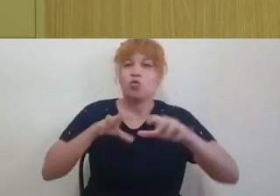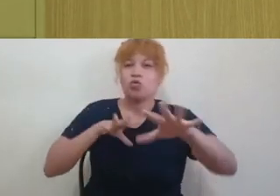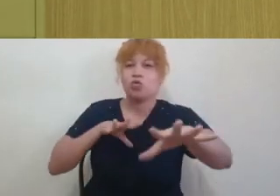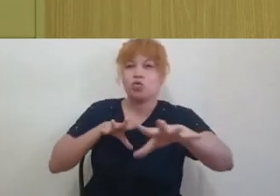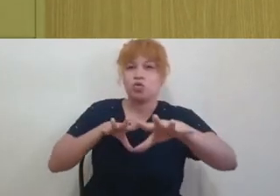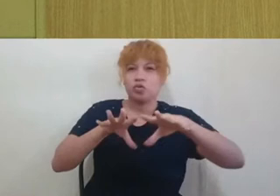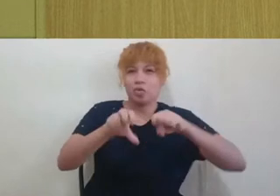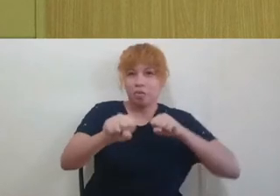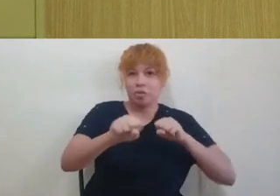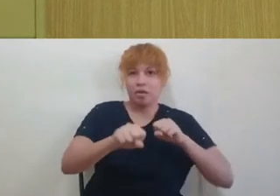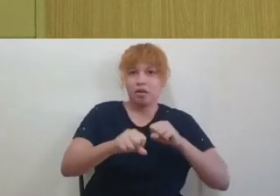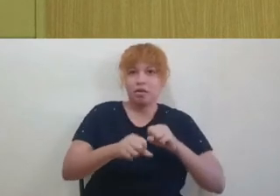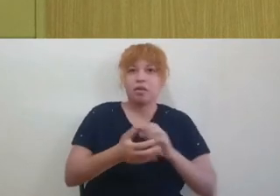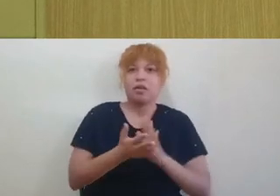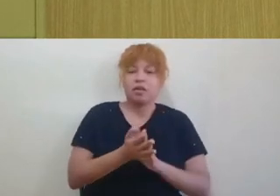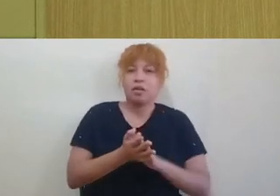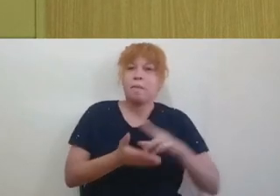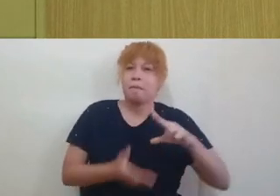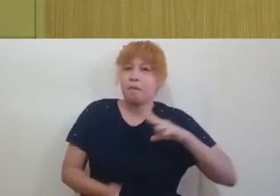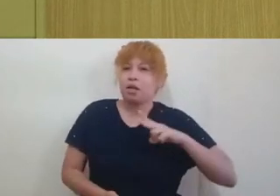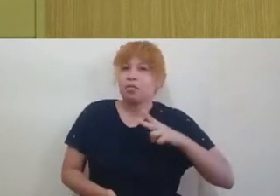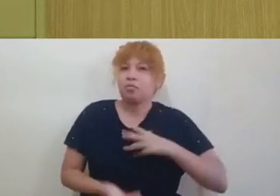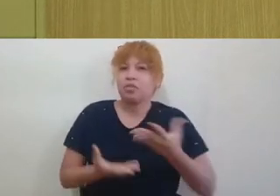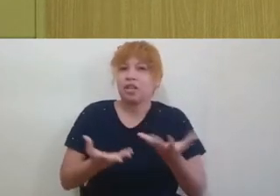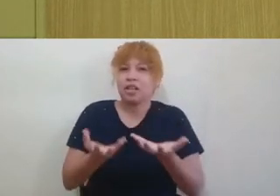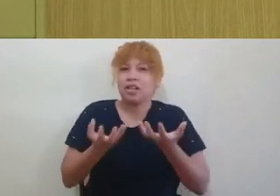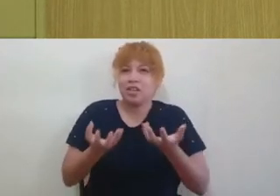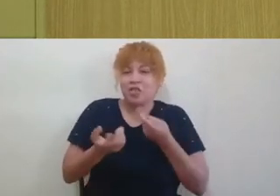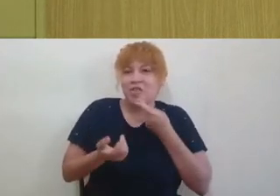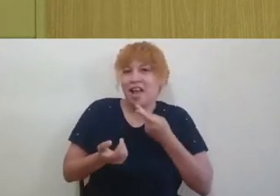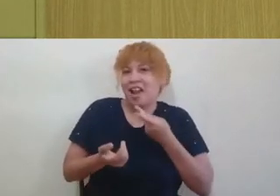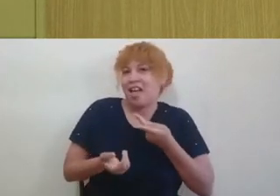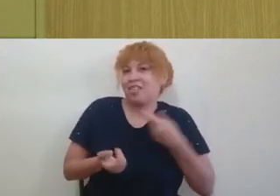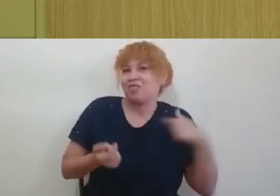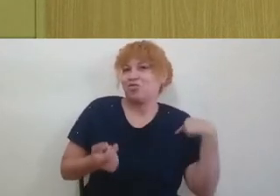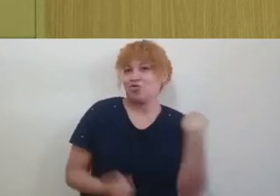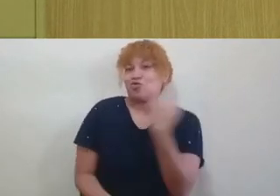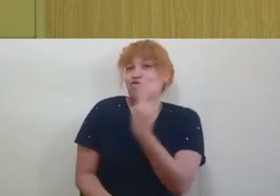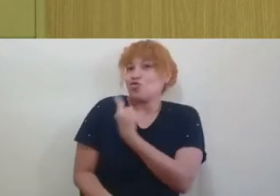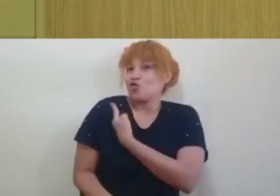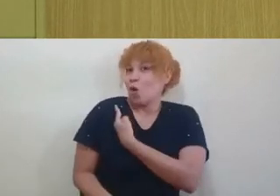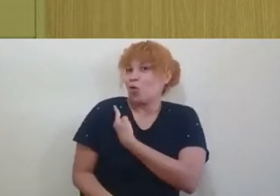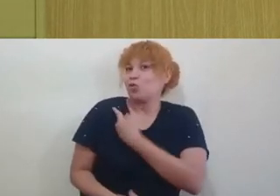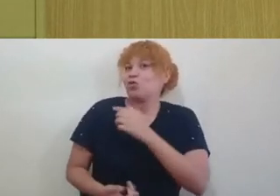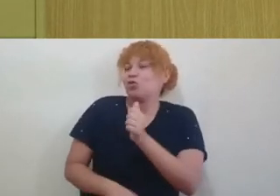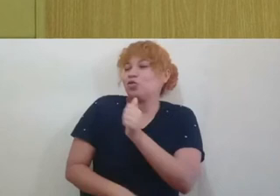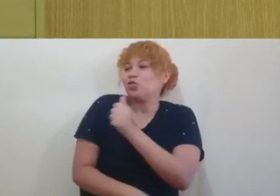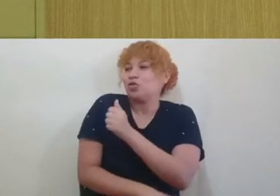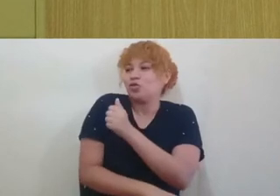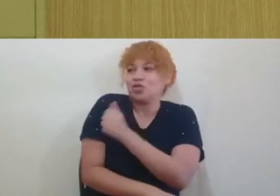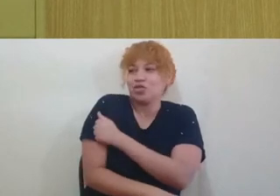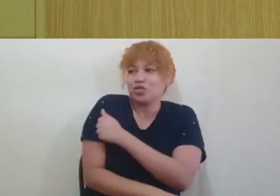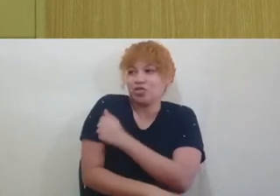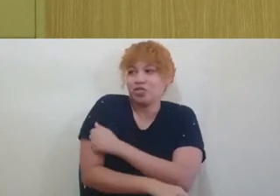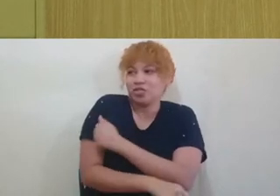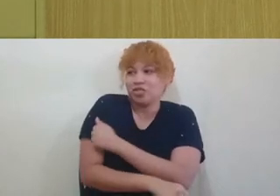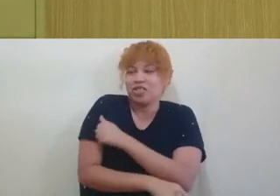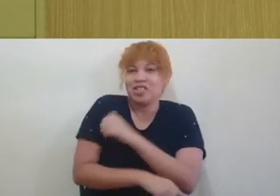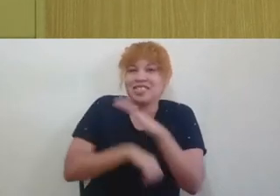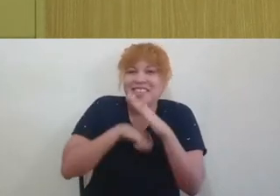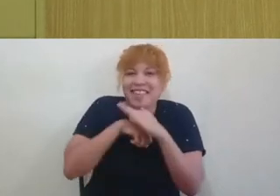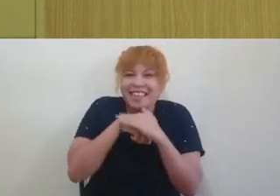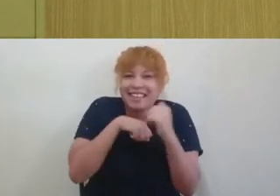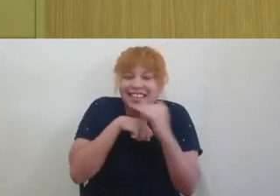então, meus parabéns a todos esses estudantes que estão concluindo essa etapa, e lembrar que